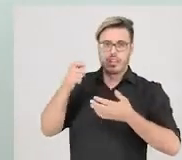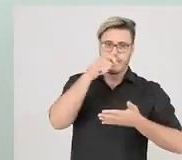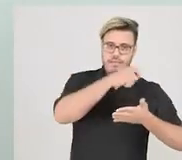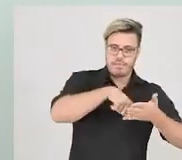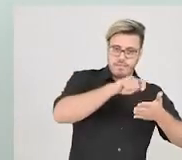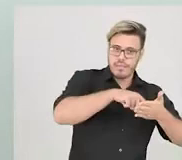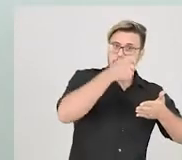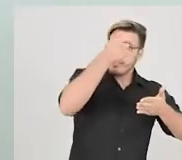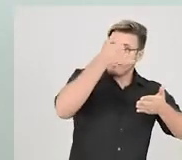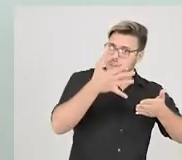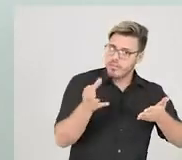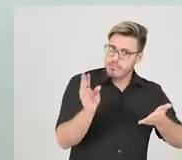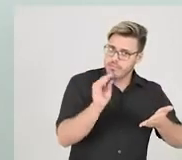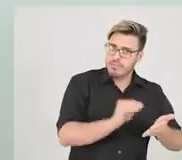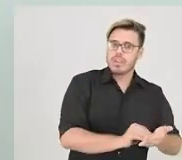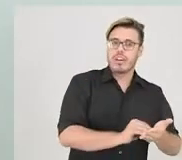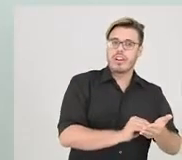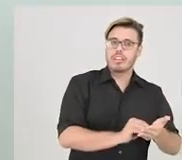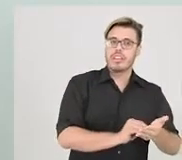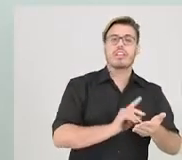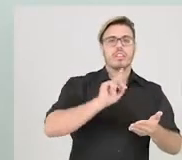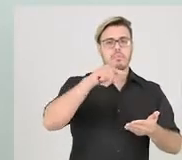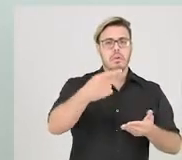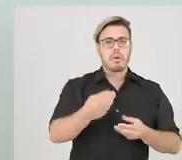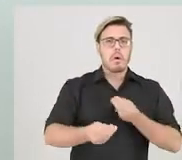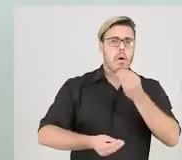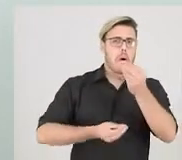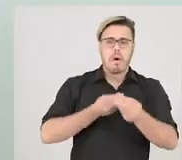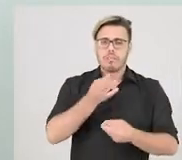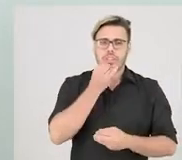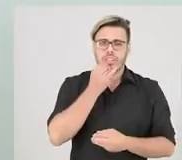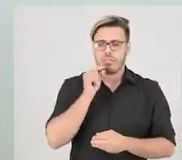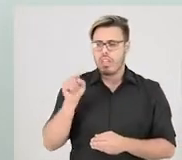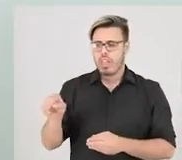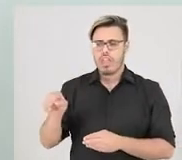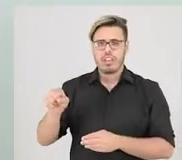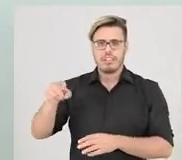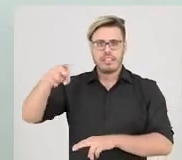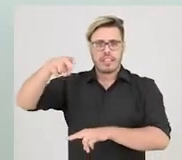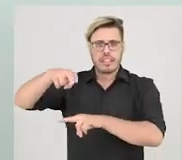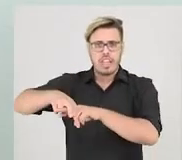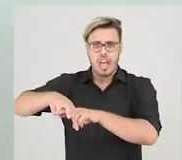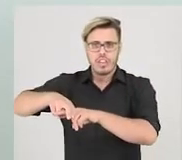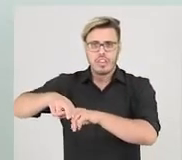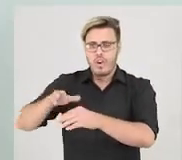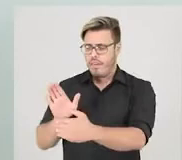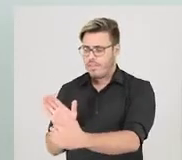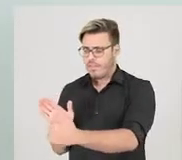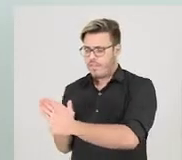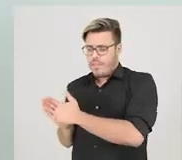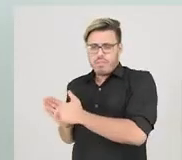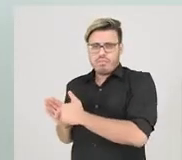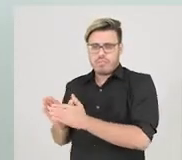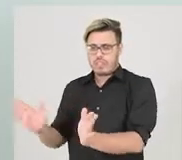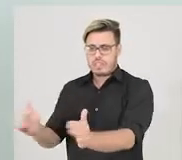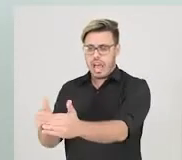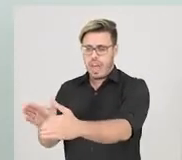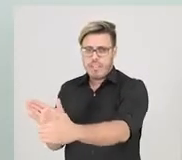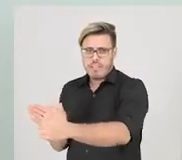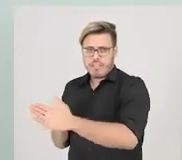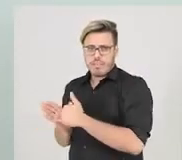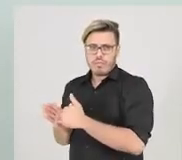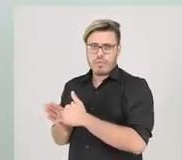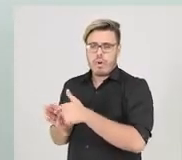da sala para que todos os colegas correndo na frente o distraiam? Você vai ter que falar com o